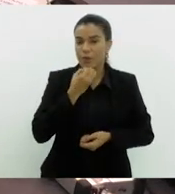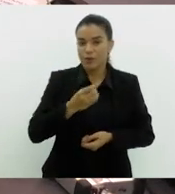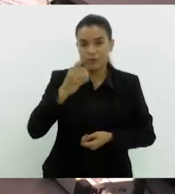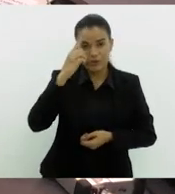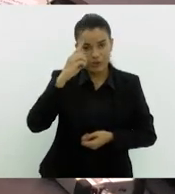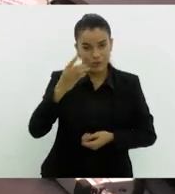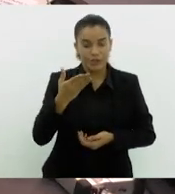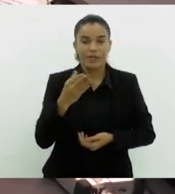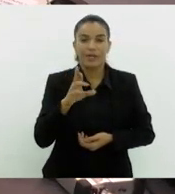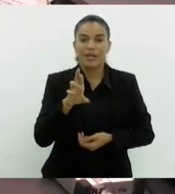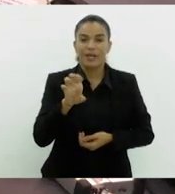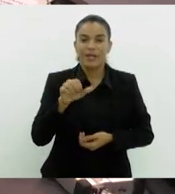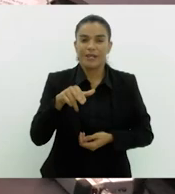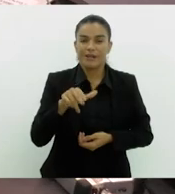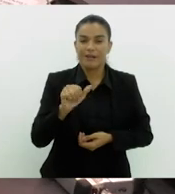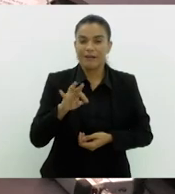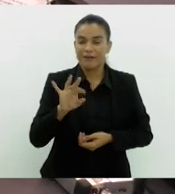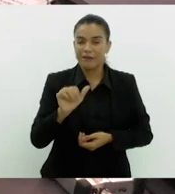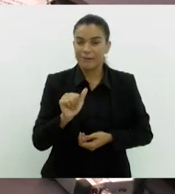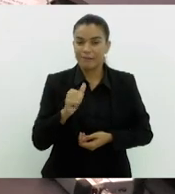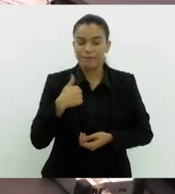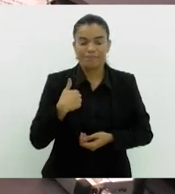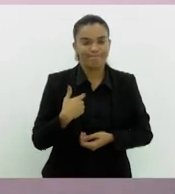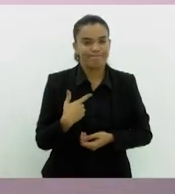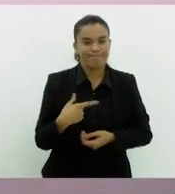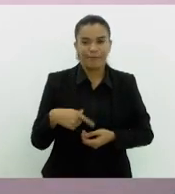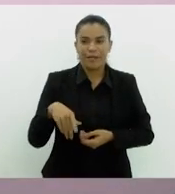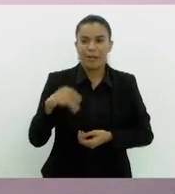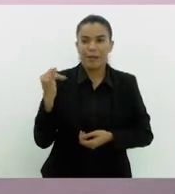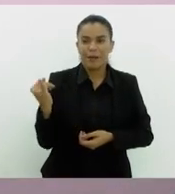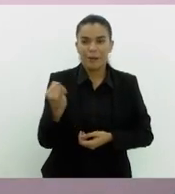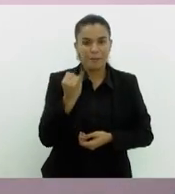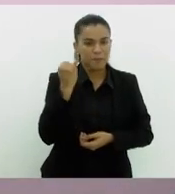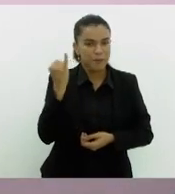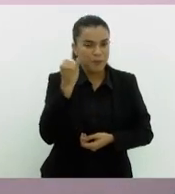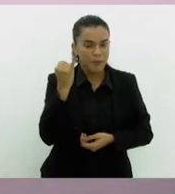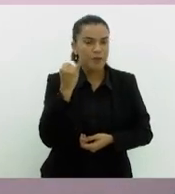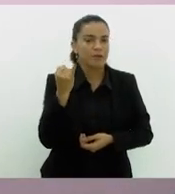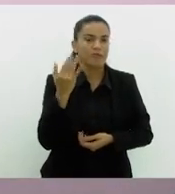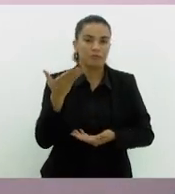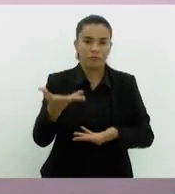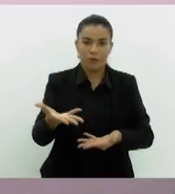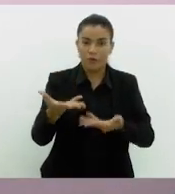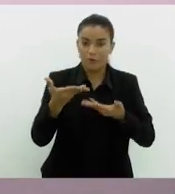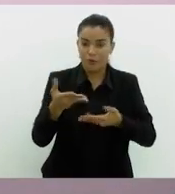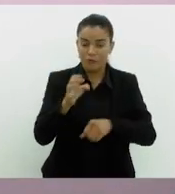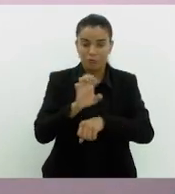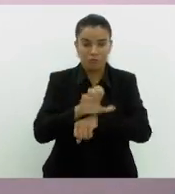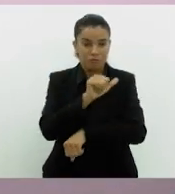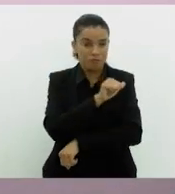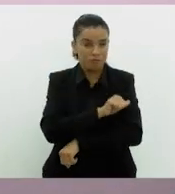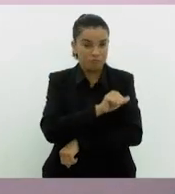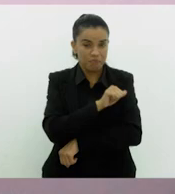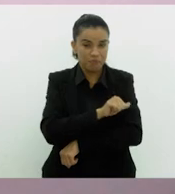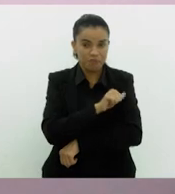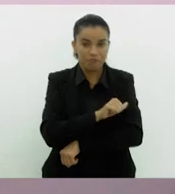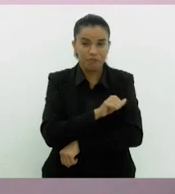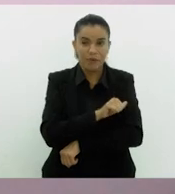Renata, obrigado pelo convite, eu acho extremamente importante esse convite no estado do Rio de Janeiro, um estado que está